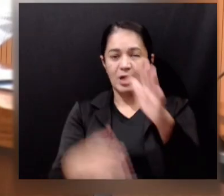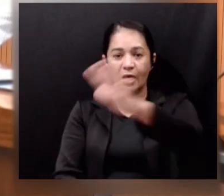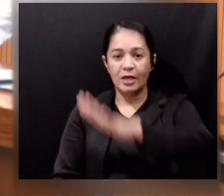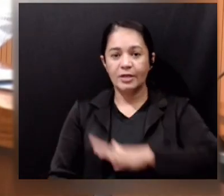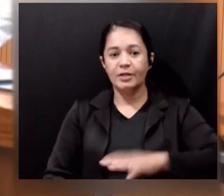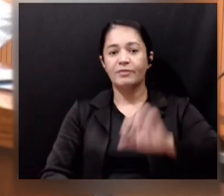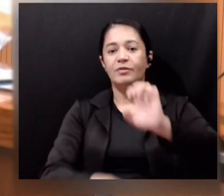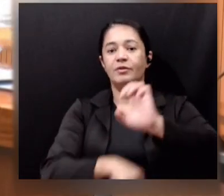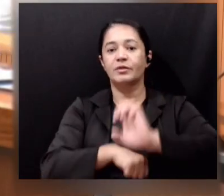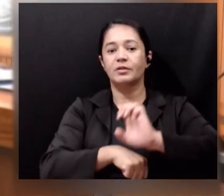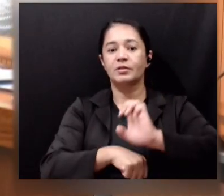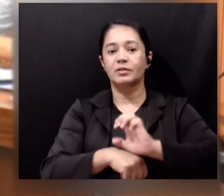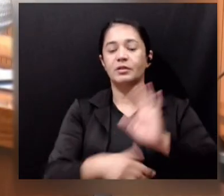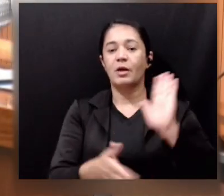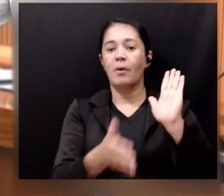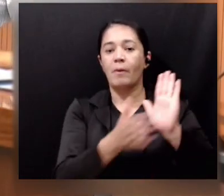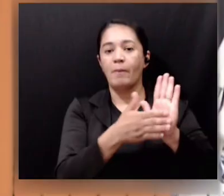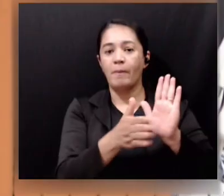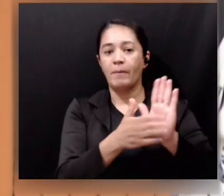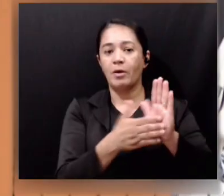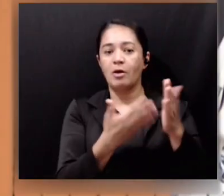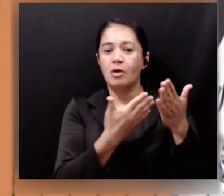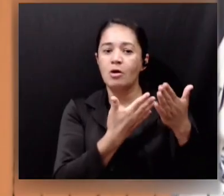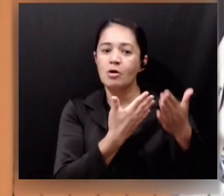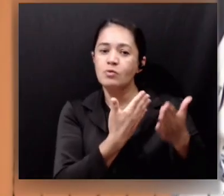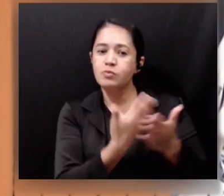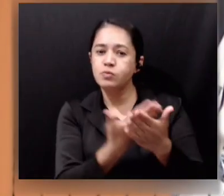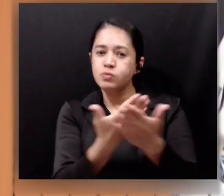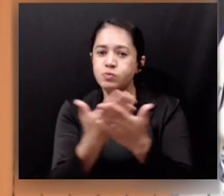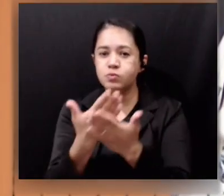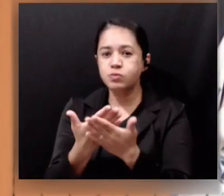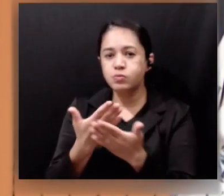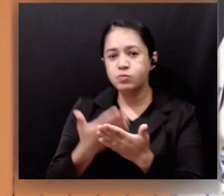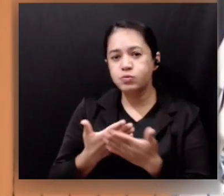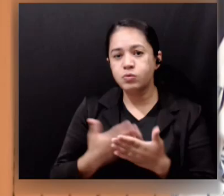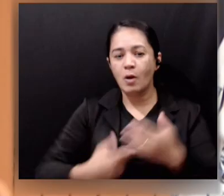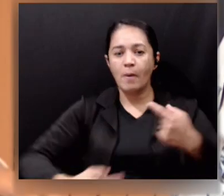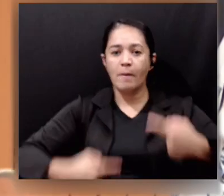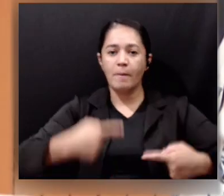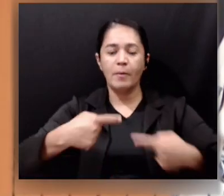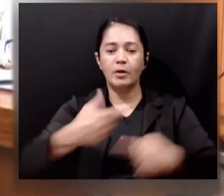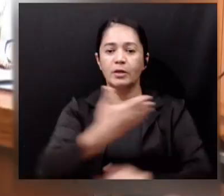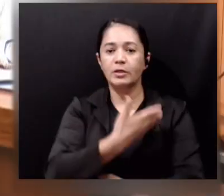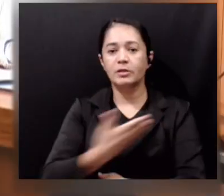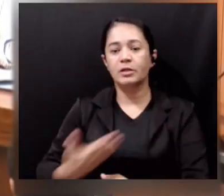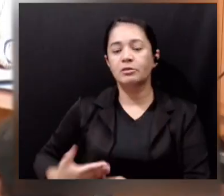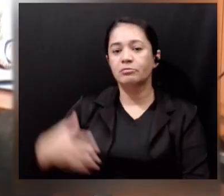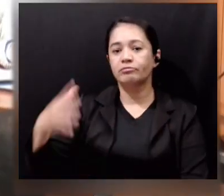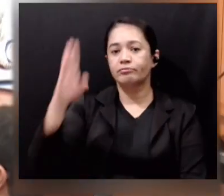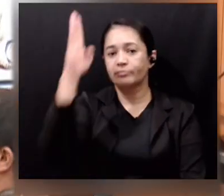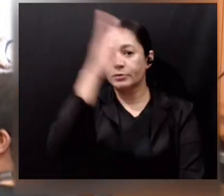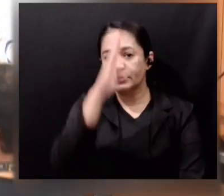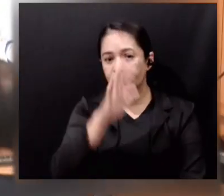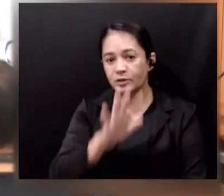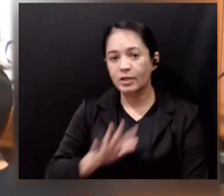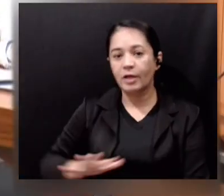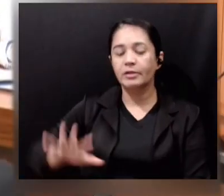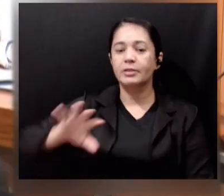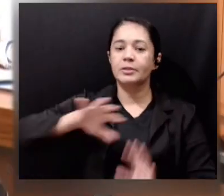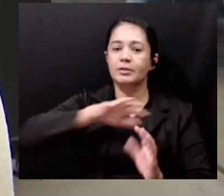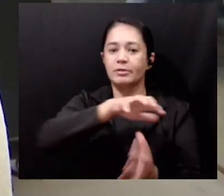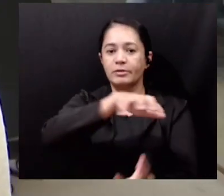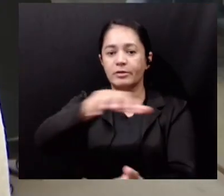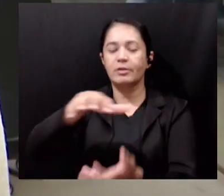propõe o estudo e o acompanhamento das legislações e políticas públicas nacionais e internacionais referente